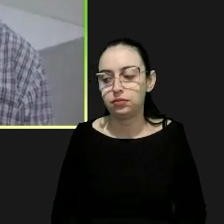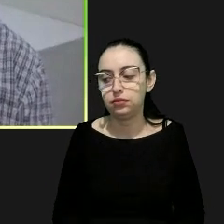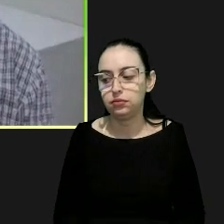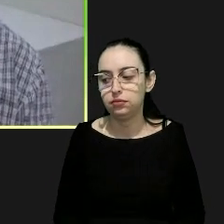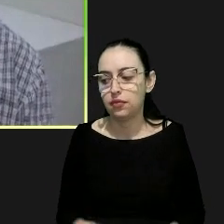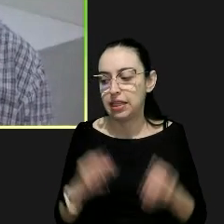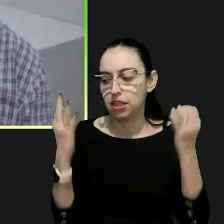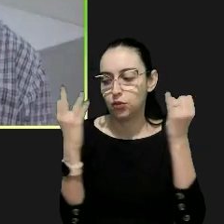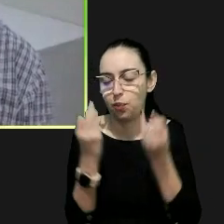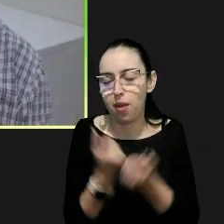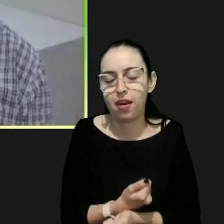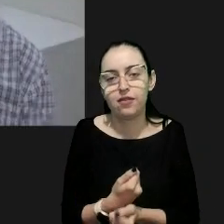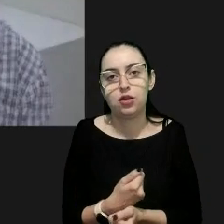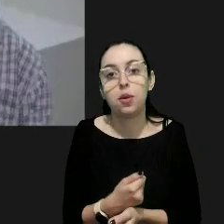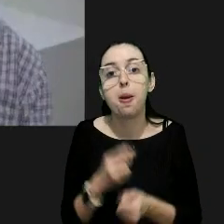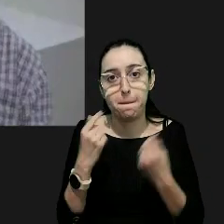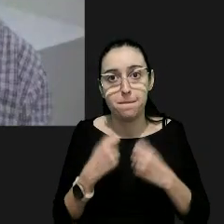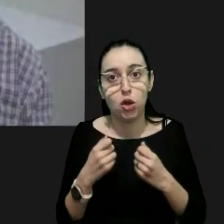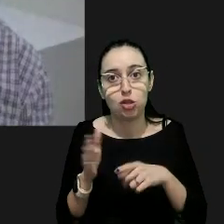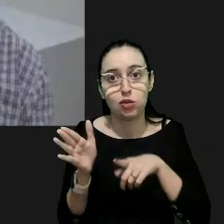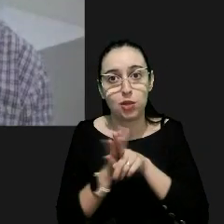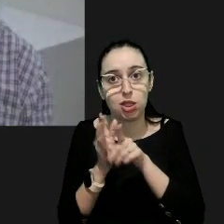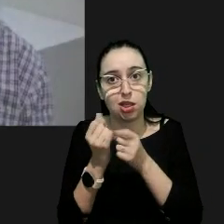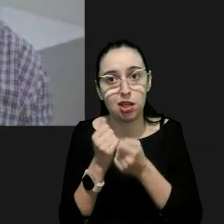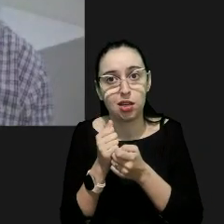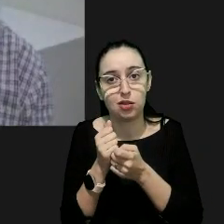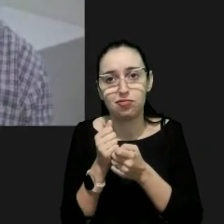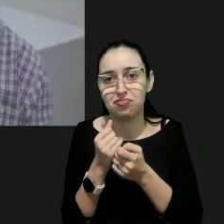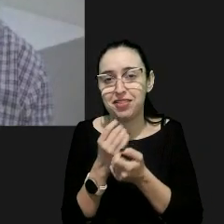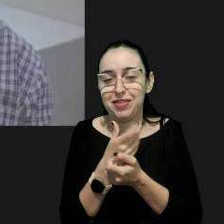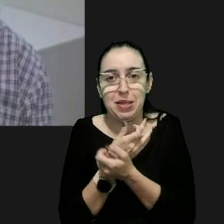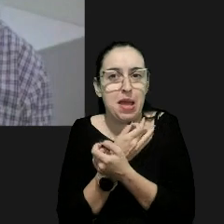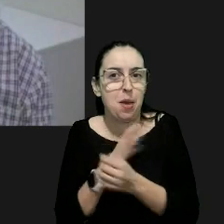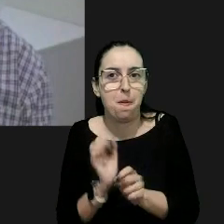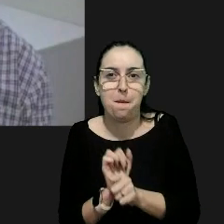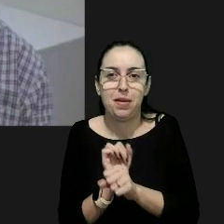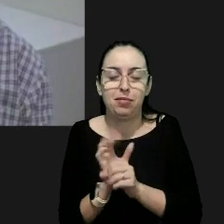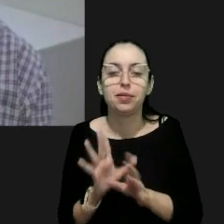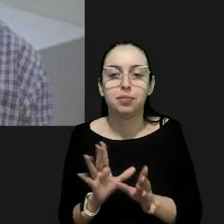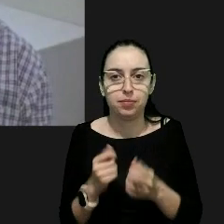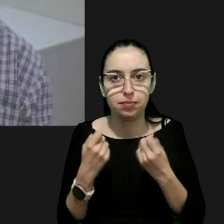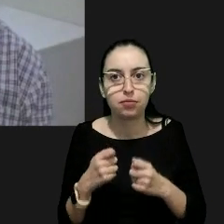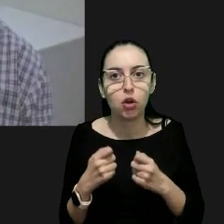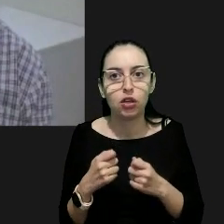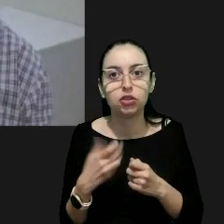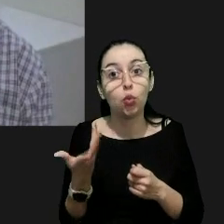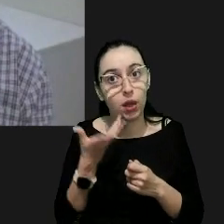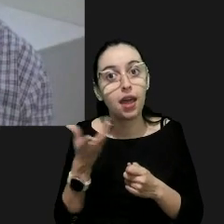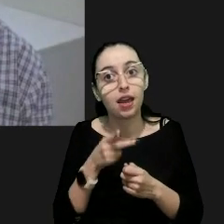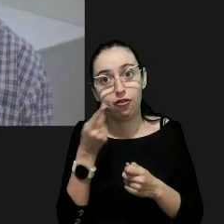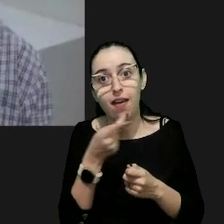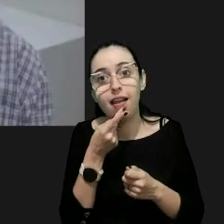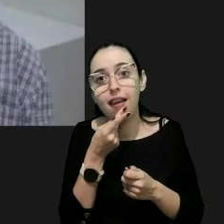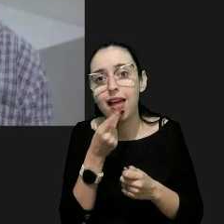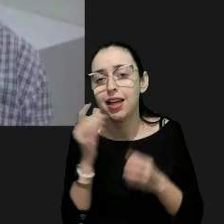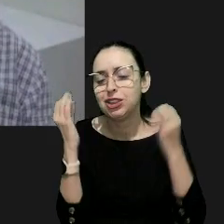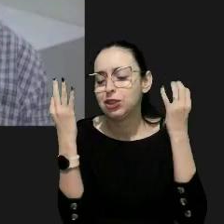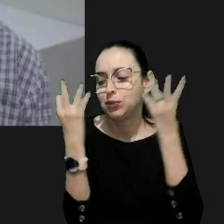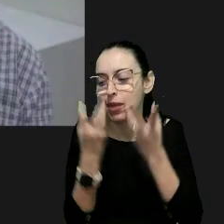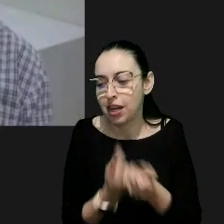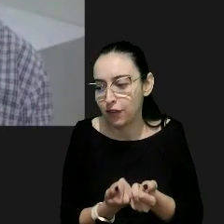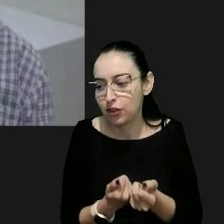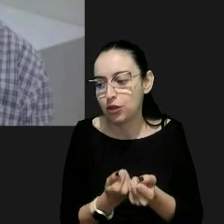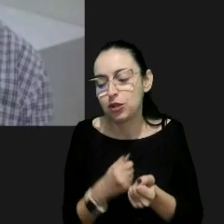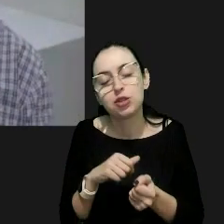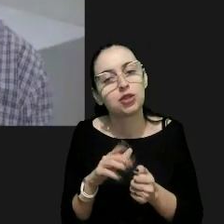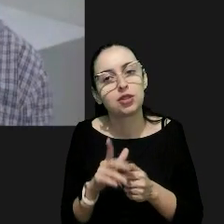estão recebendo. Ricardo, Olha aí. Posso fazer maravilha. uma parte aqui nesse caso do É, Ricardo, que não é, resisti? pode, mas eu